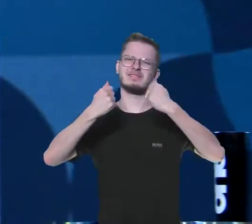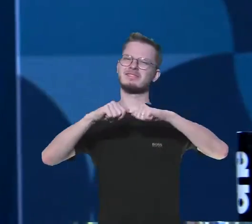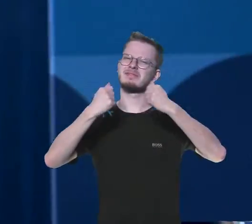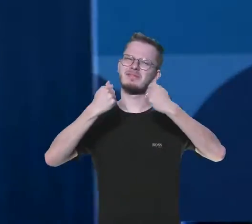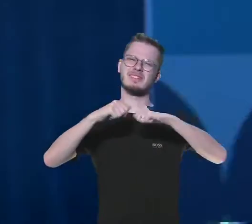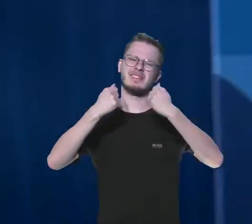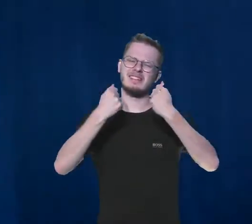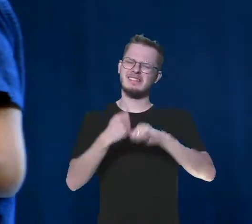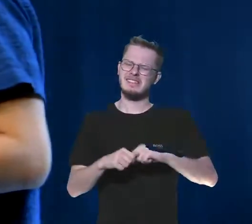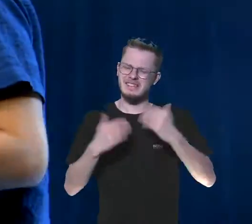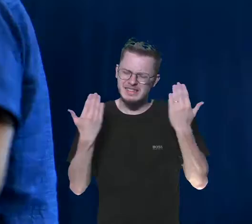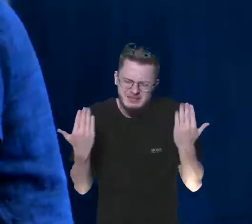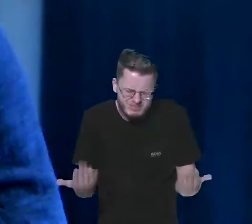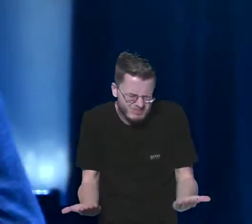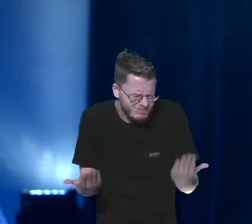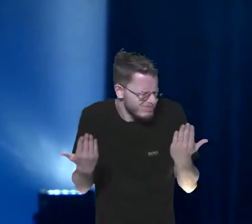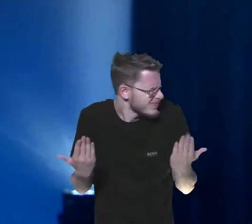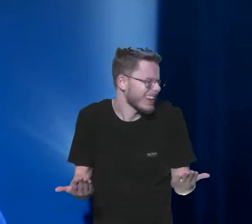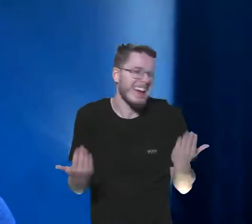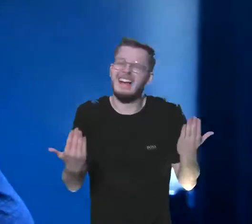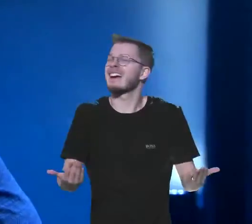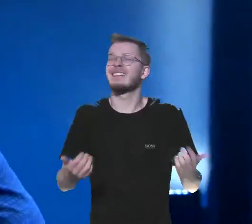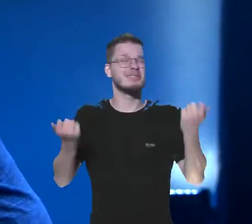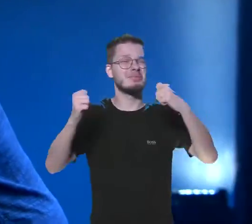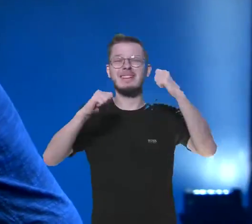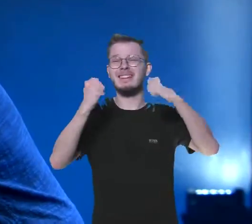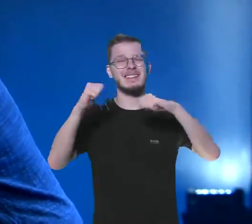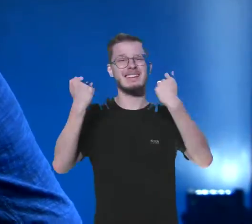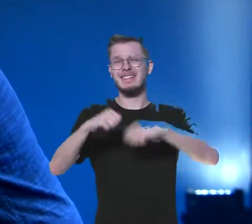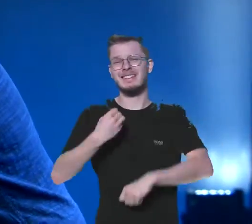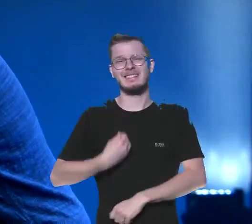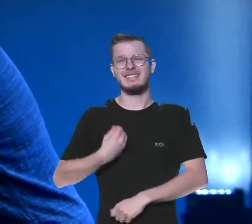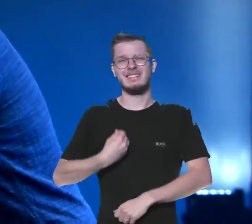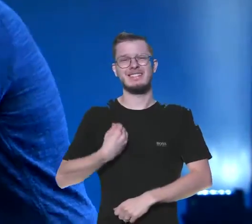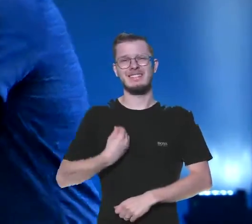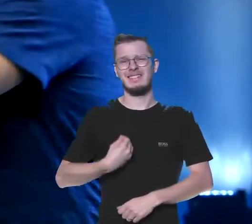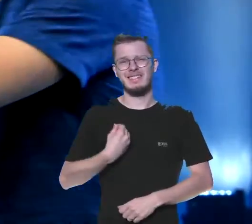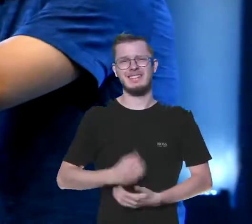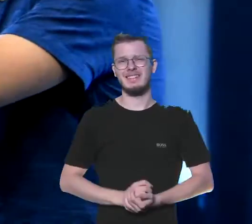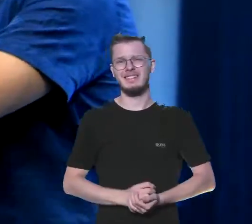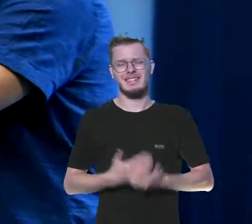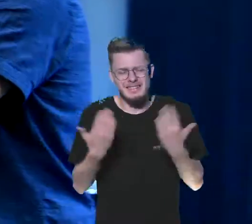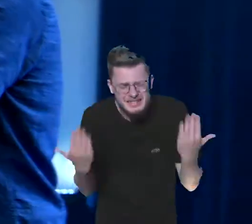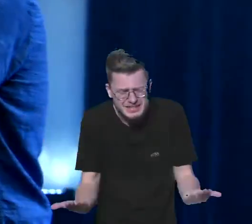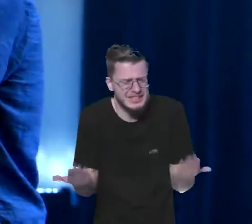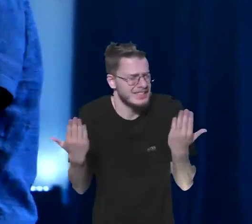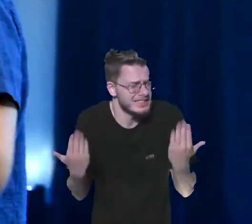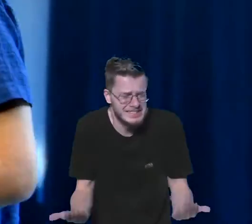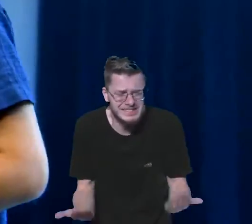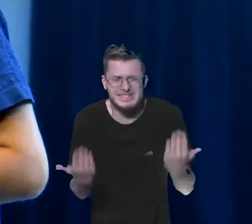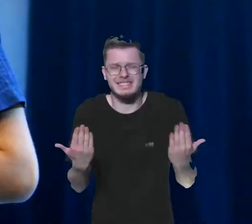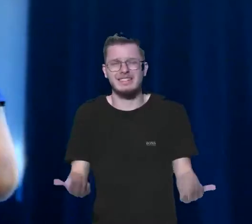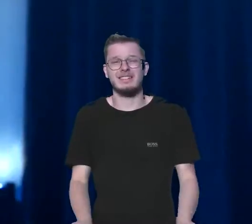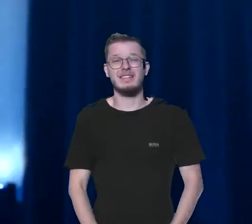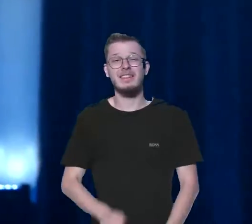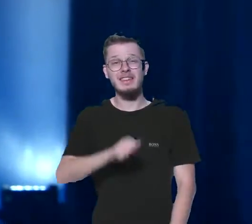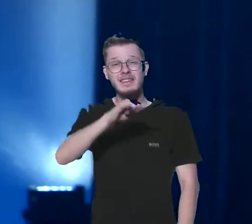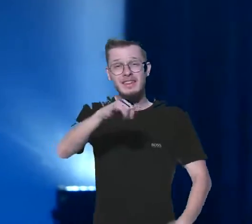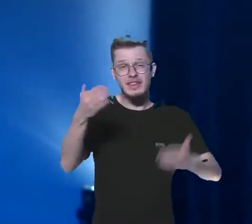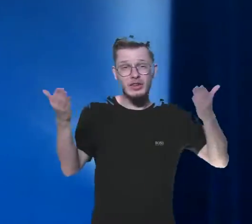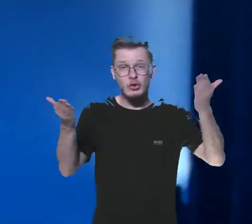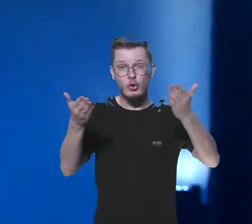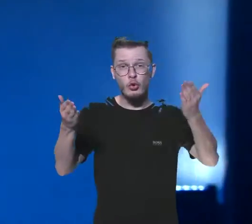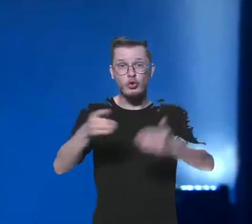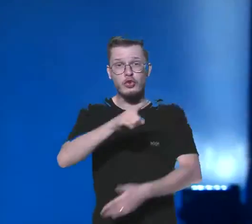mais carregar. Você não precisa mais viver com isso. Se hoje você escolher colocar